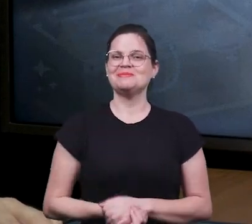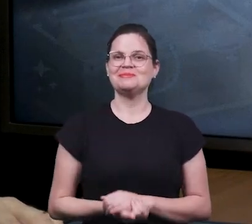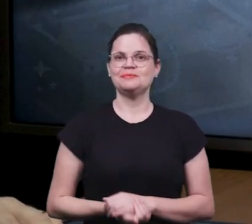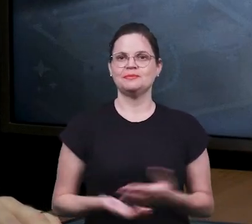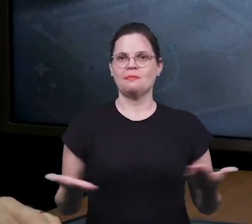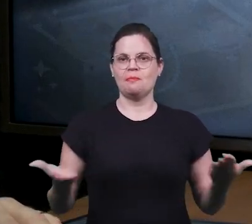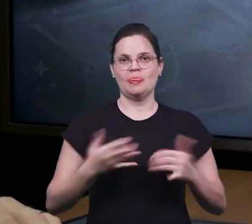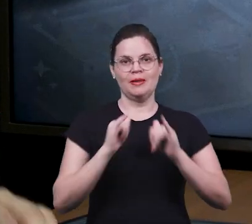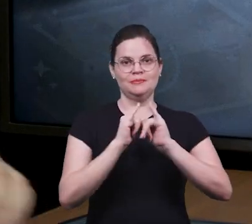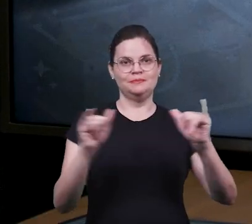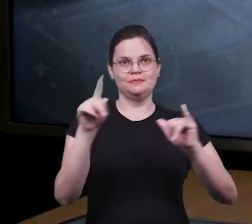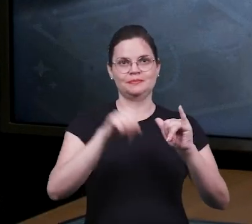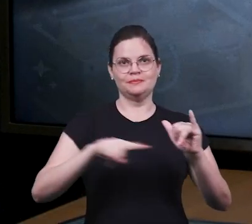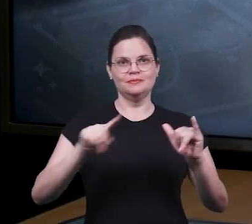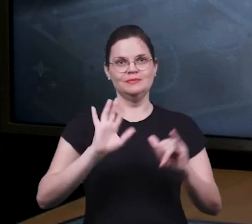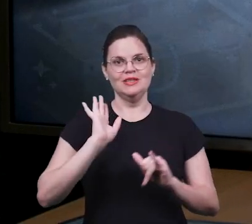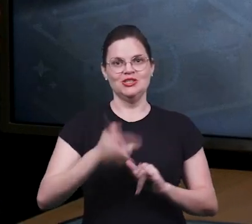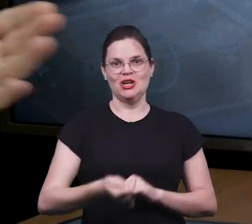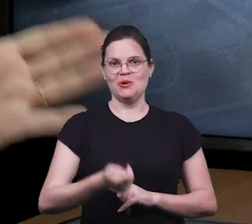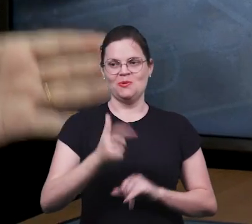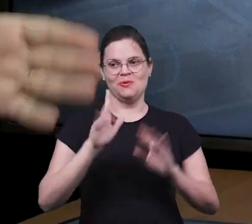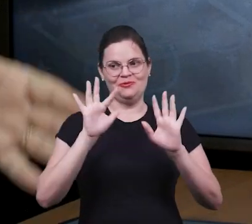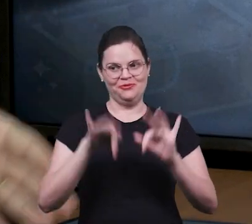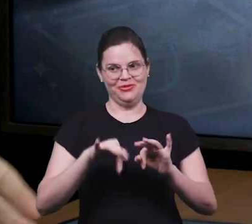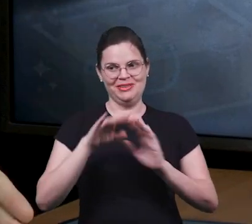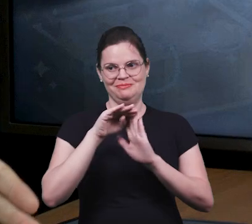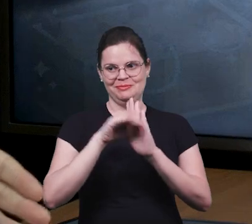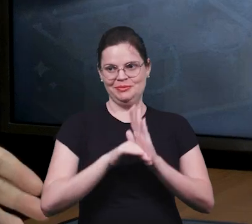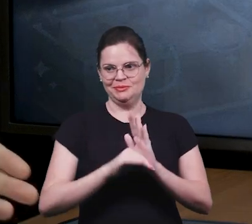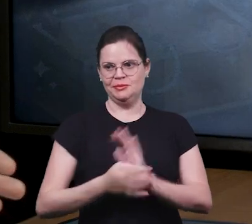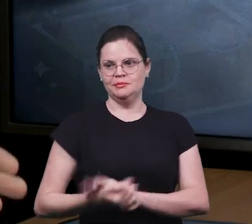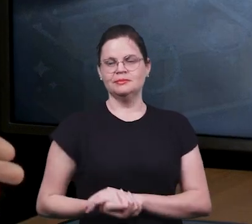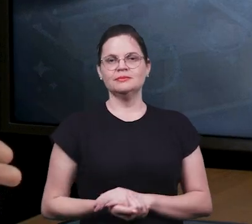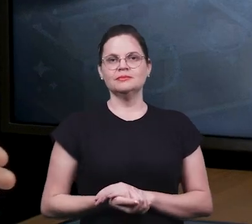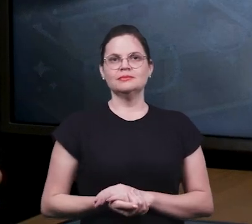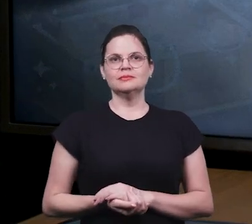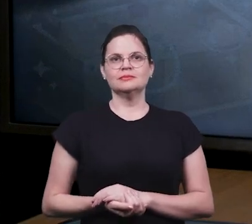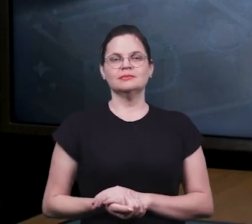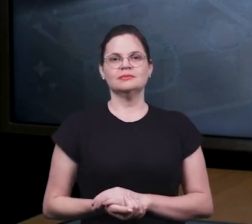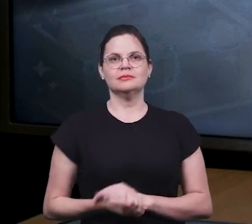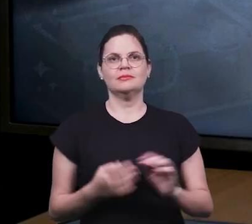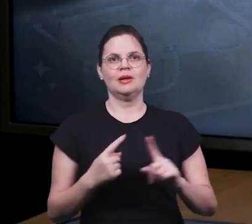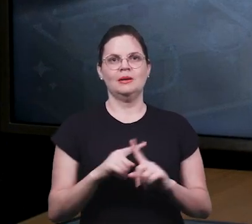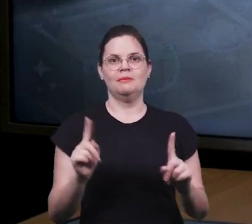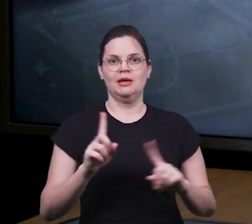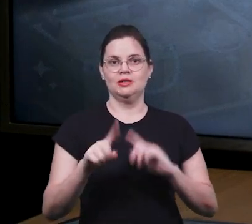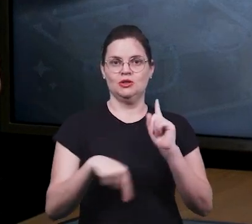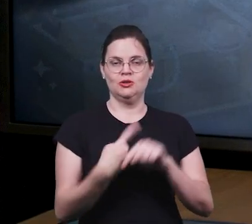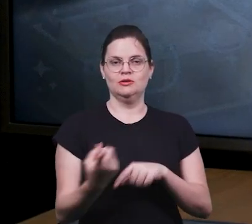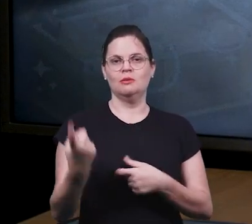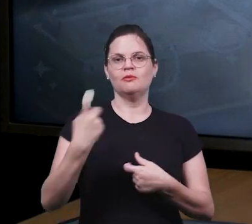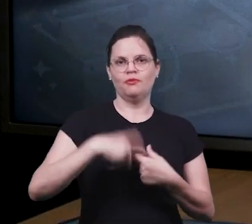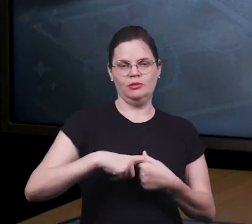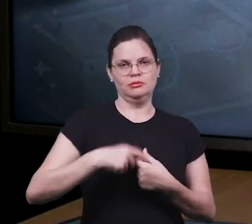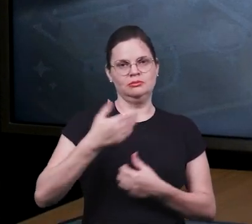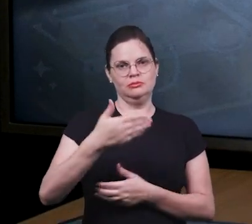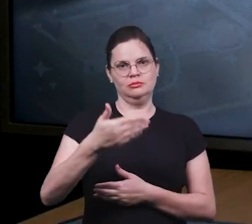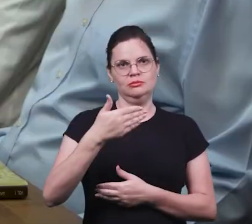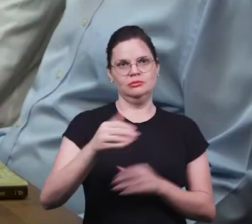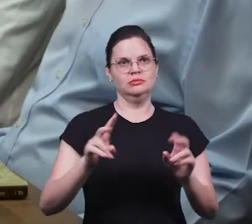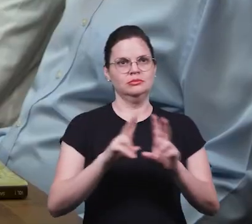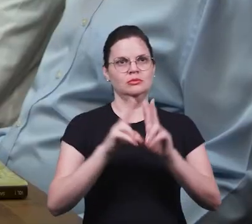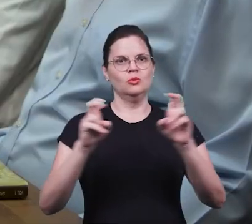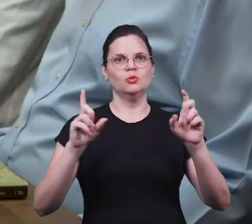uma informação. Nós já estamos encerrando esse episódio, né? Mas nós vamos voltar para o próximo